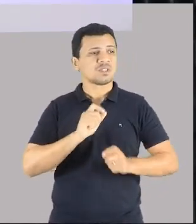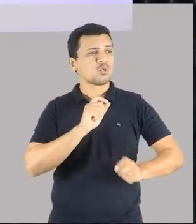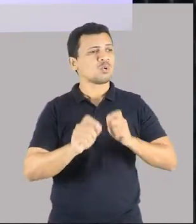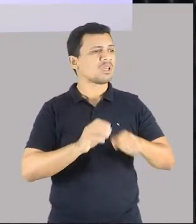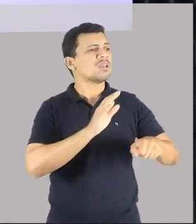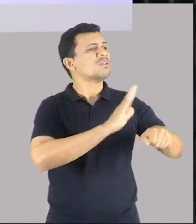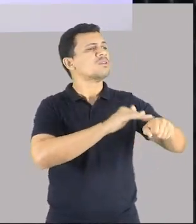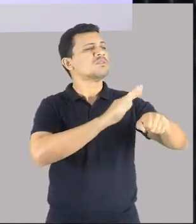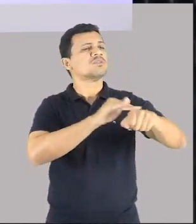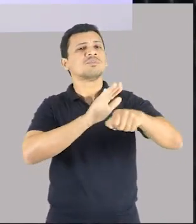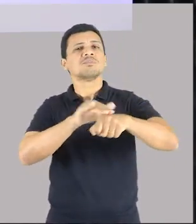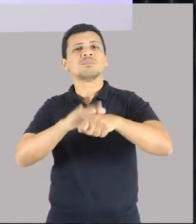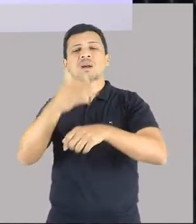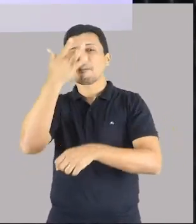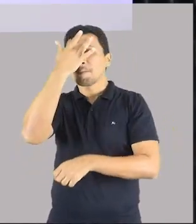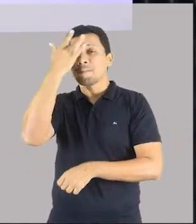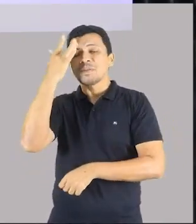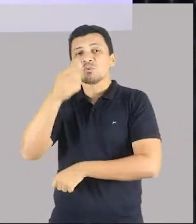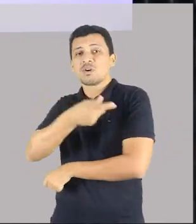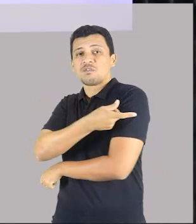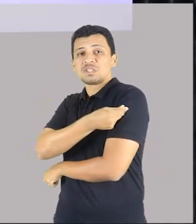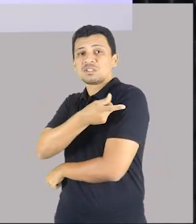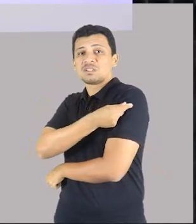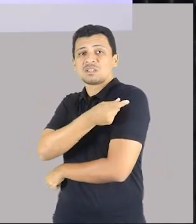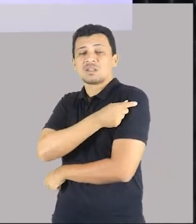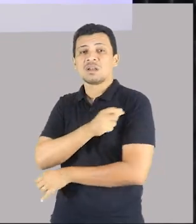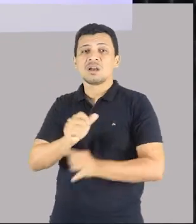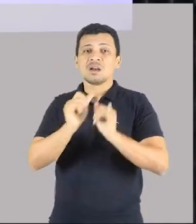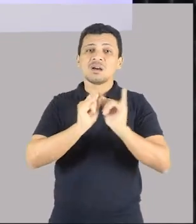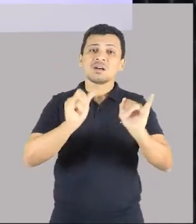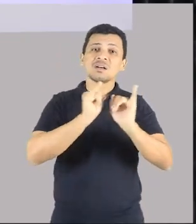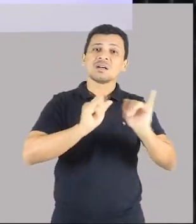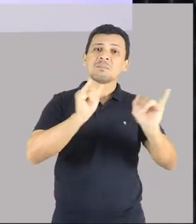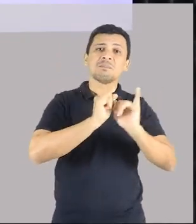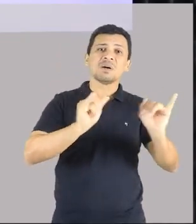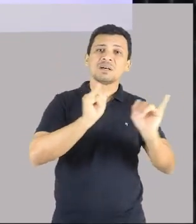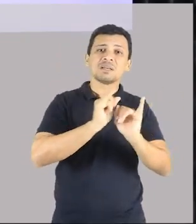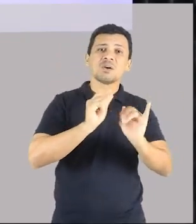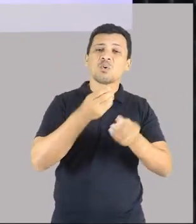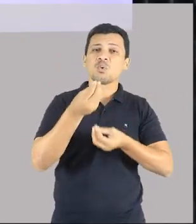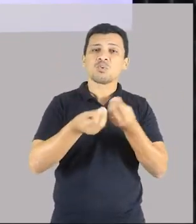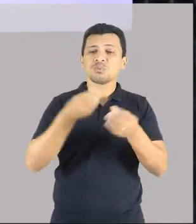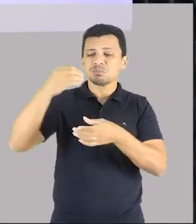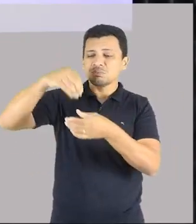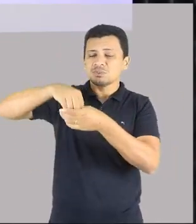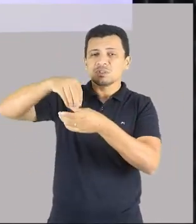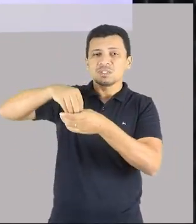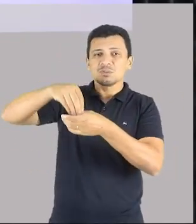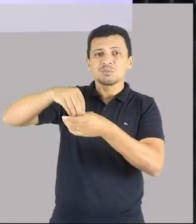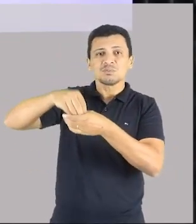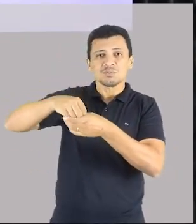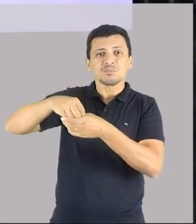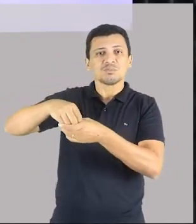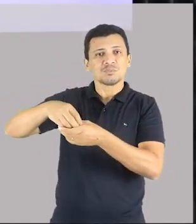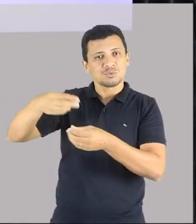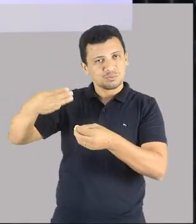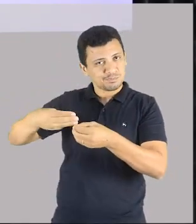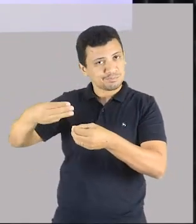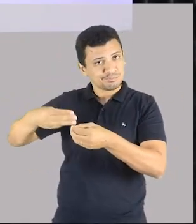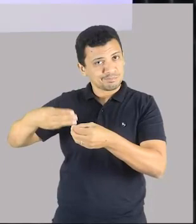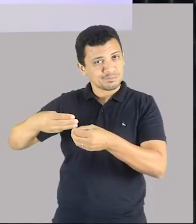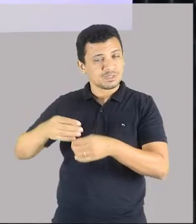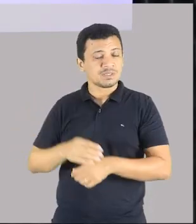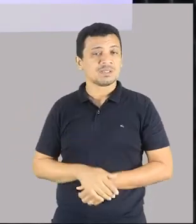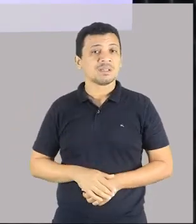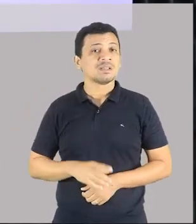vacinação das pessoas, a campanha do Zé Gotinha, como que ela vai funcionar dentro do município. Então, embora haja